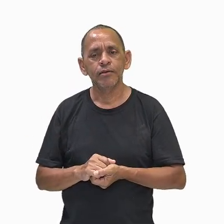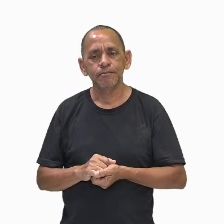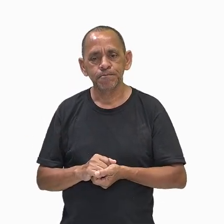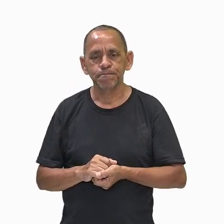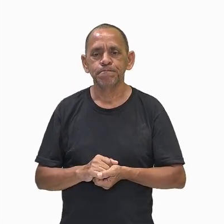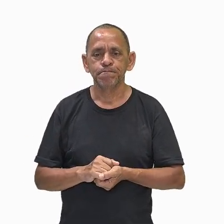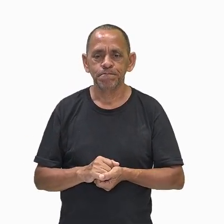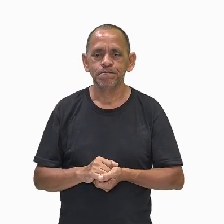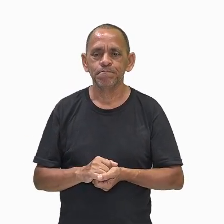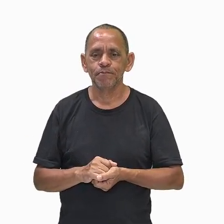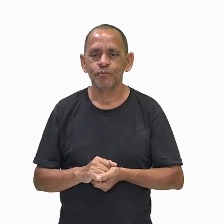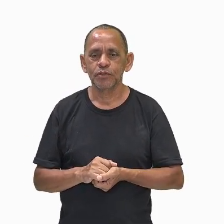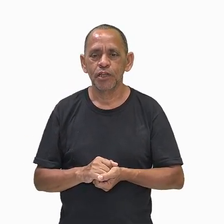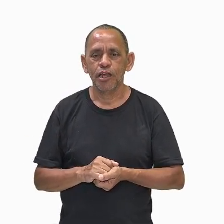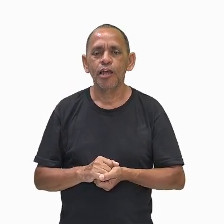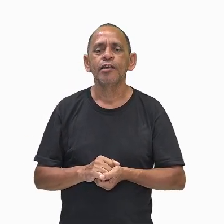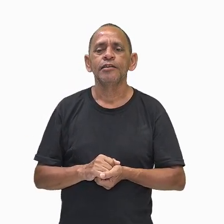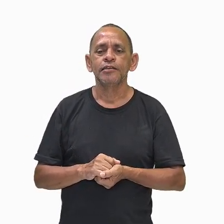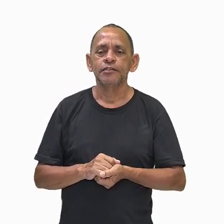a definição